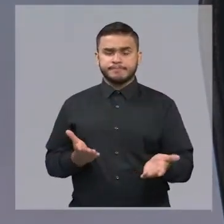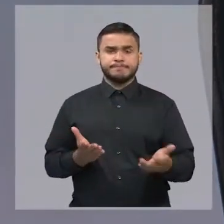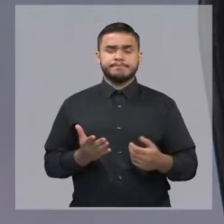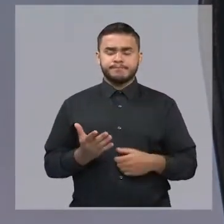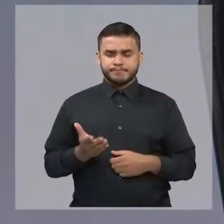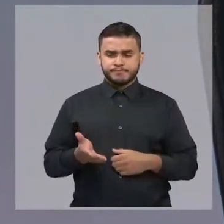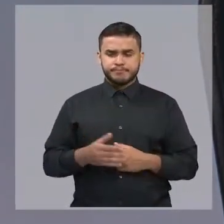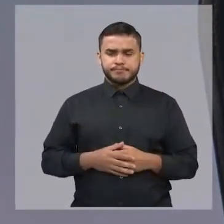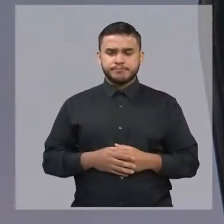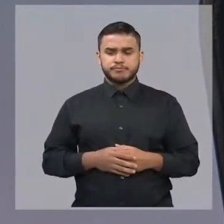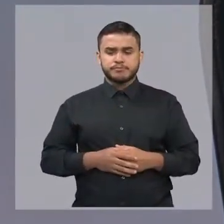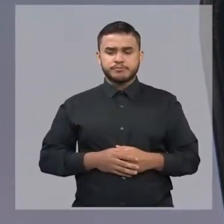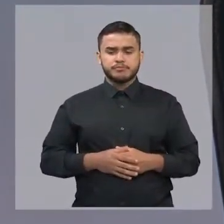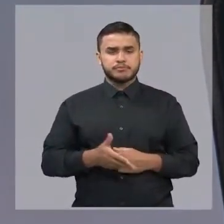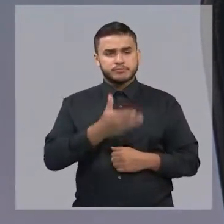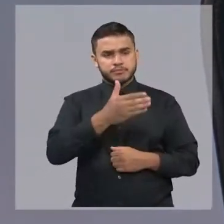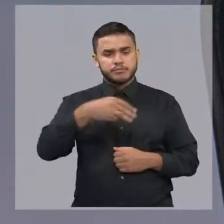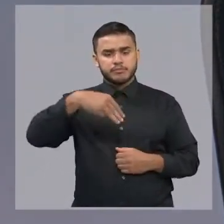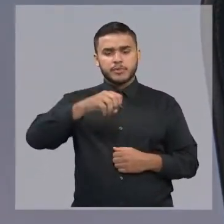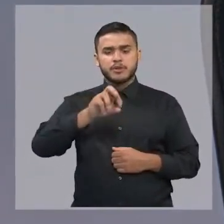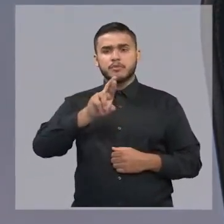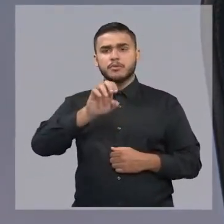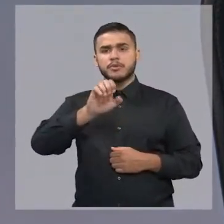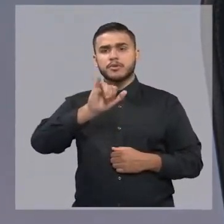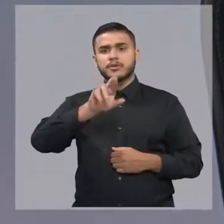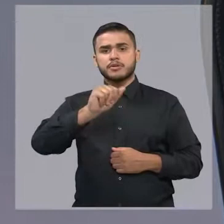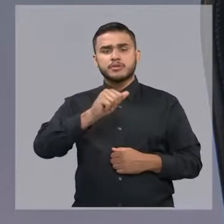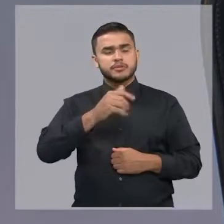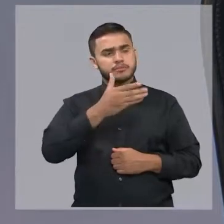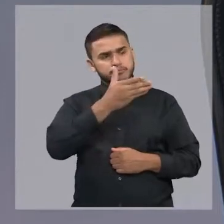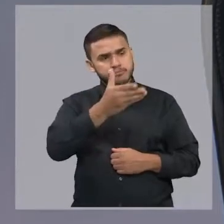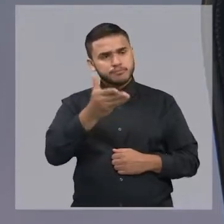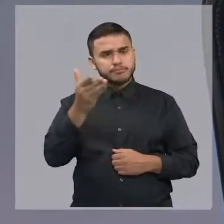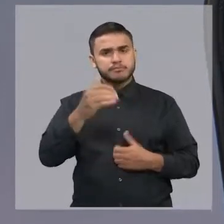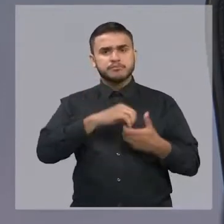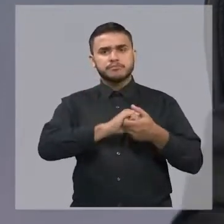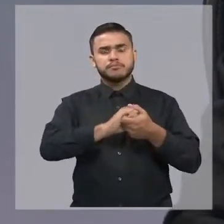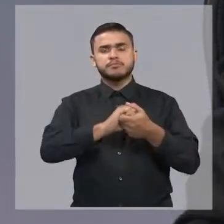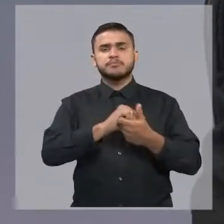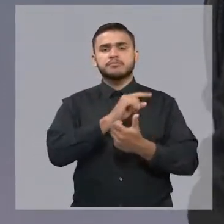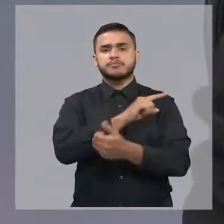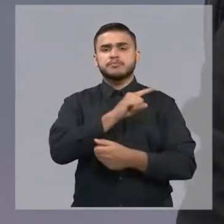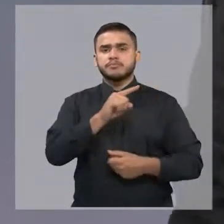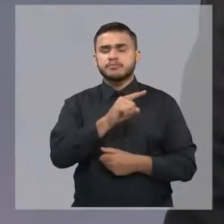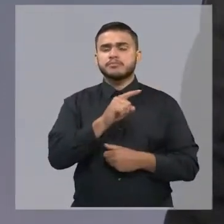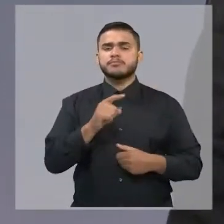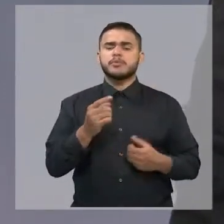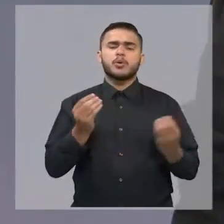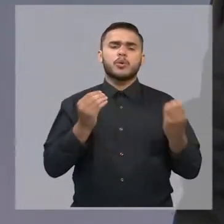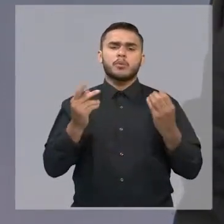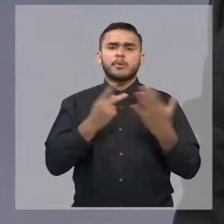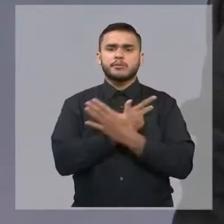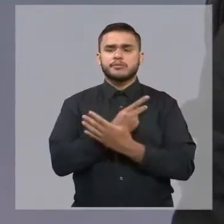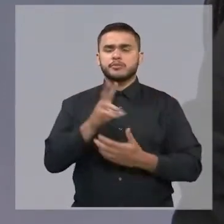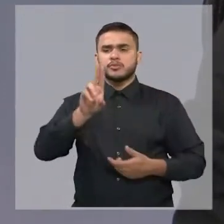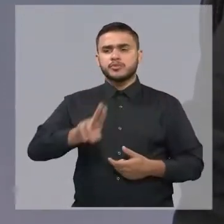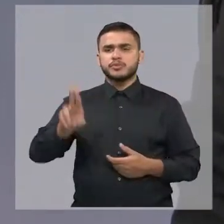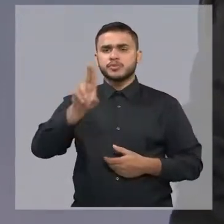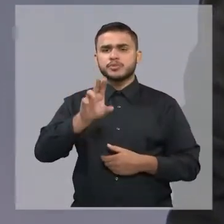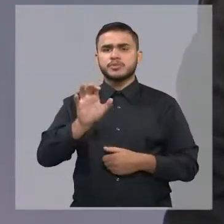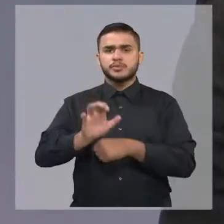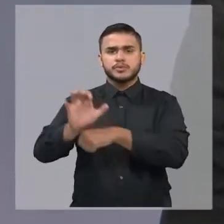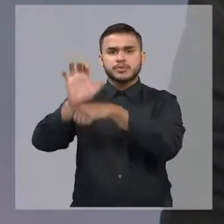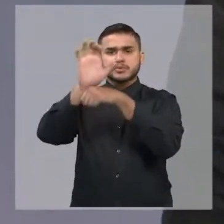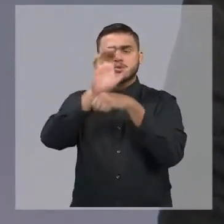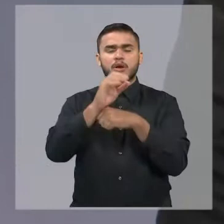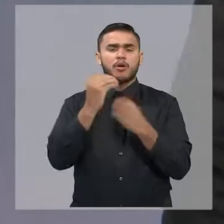colega Moreira, sobre cortes, se tem falado muito de corte nas universidades. Mas quem nos